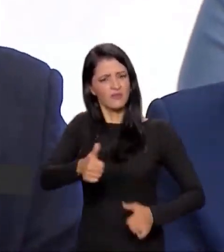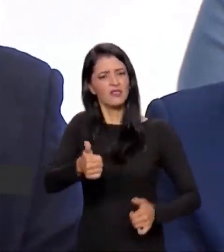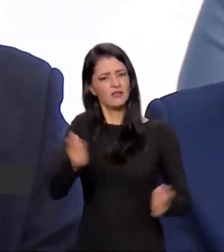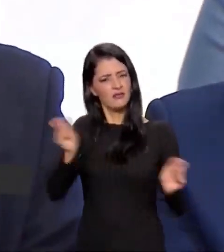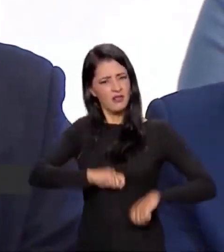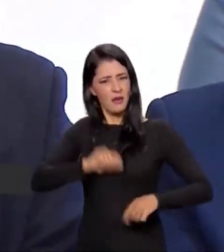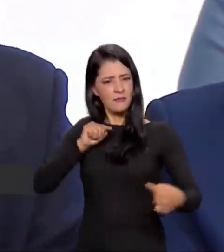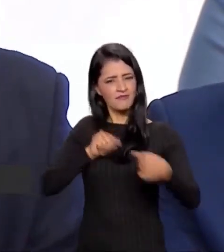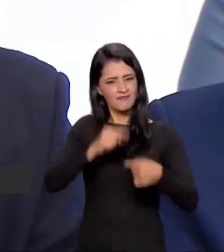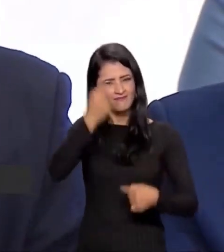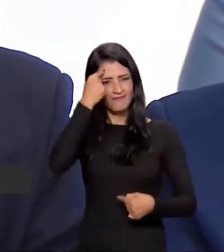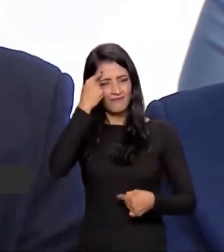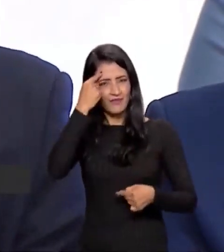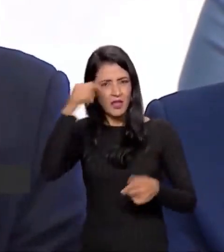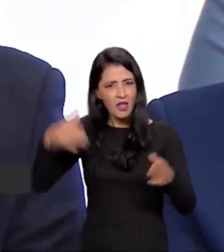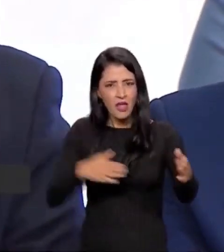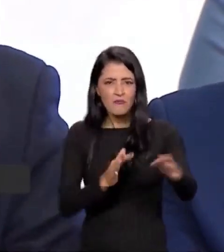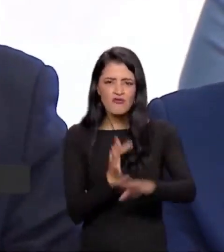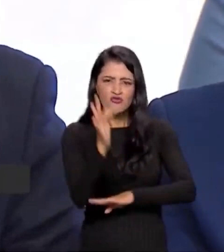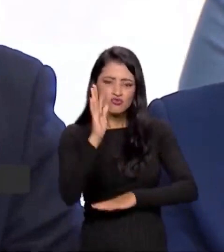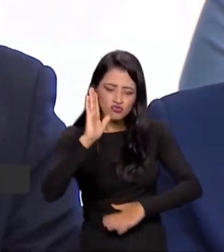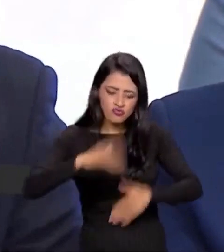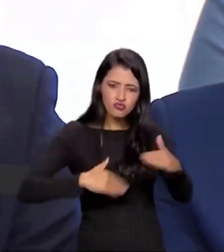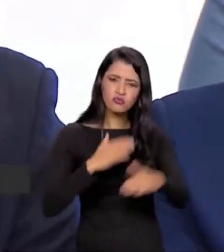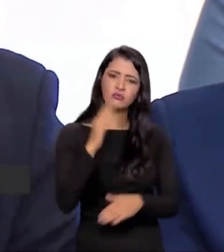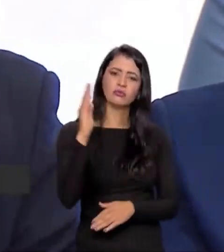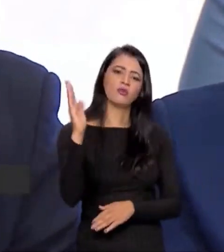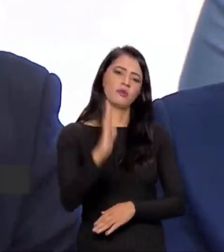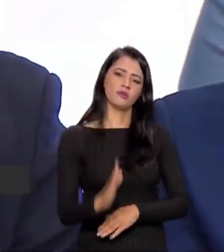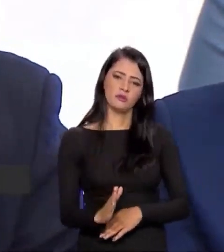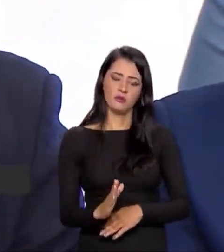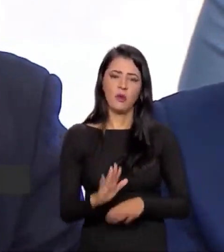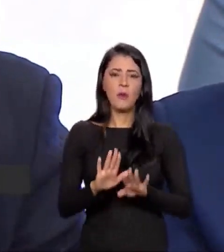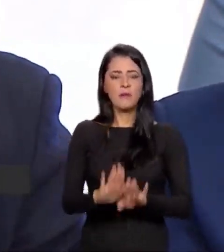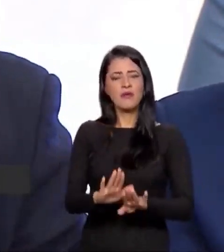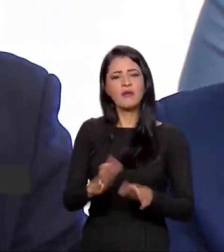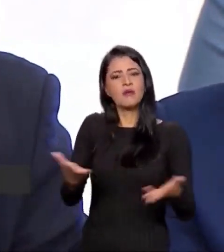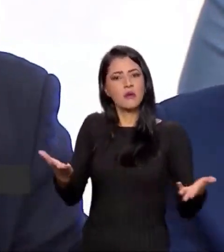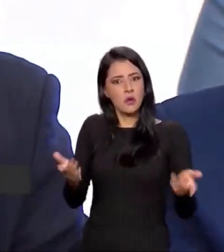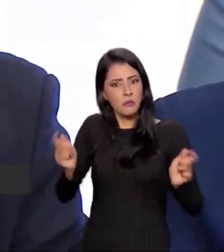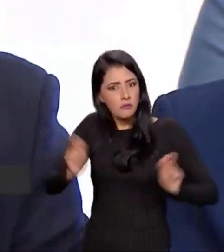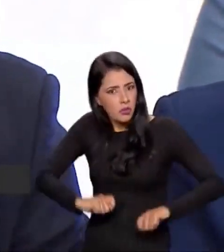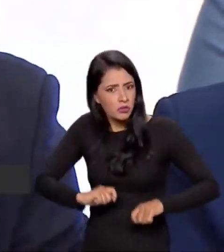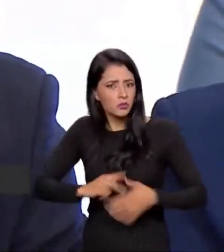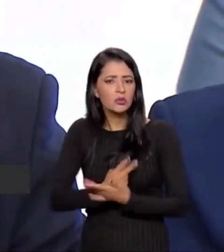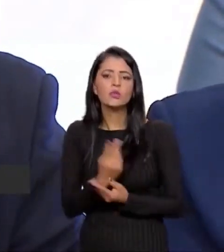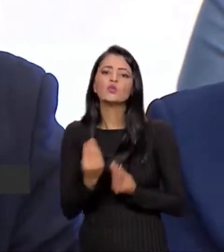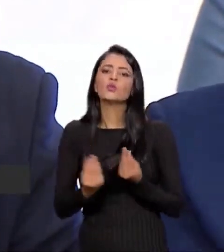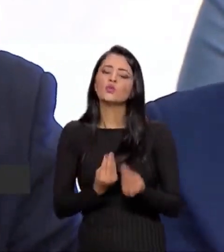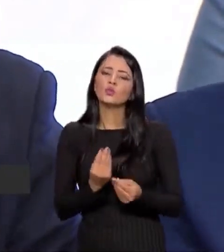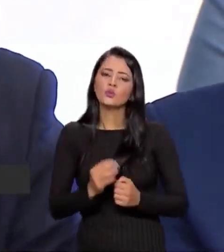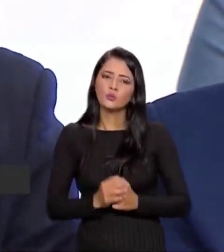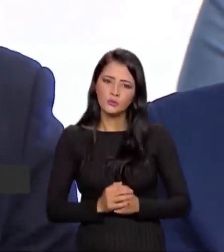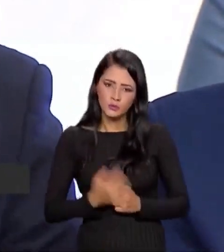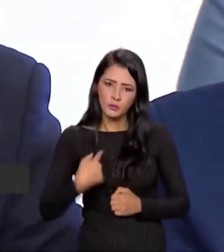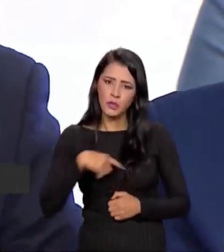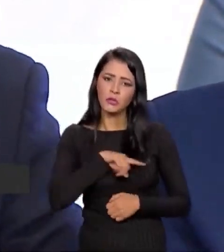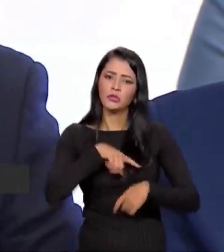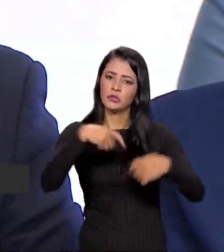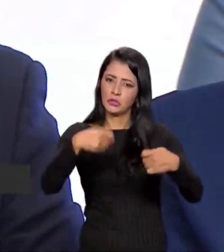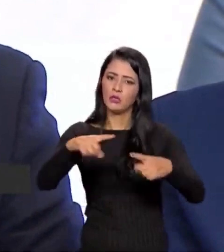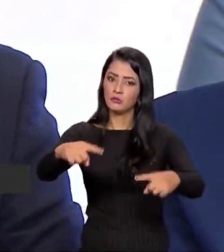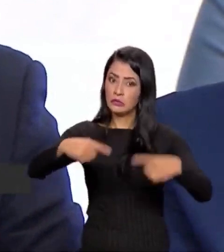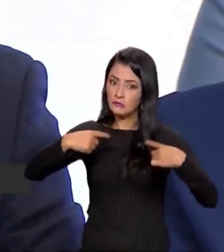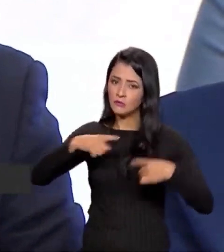metas, missões e rumo para o desenvolvimento do Brasil. Agora, para que isso possa acontecer, nós temos um